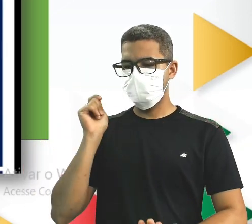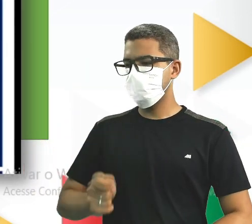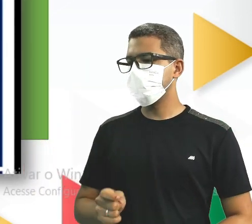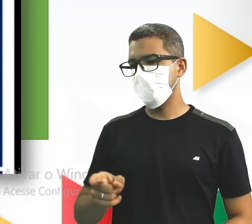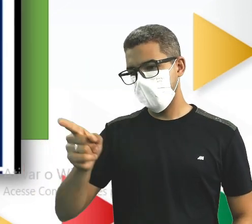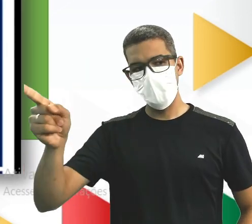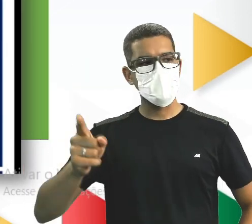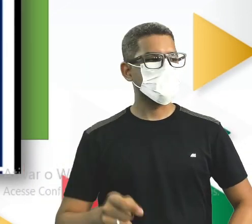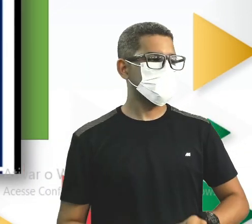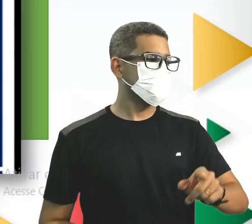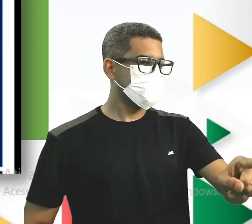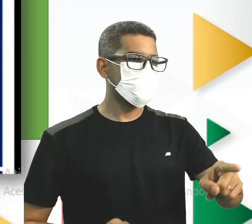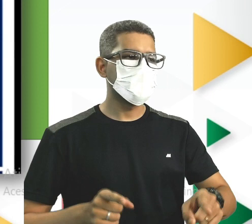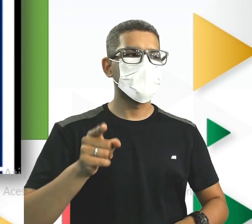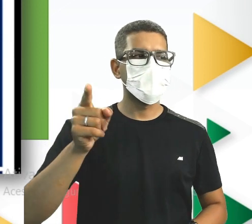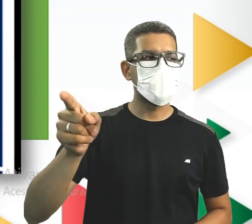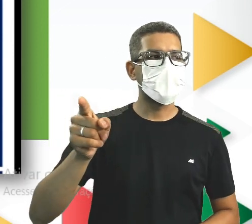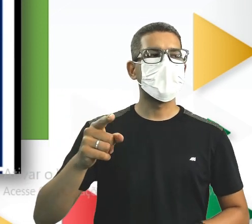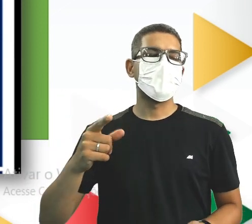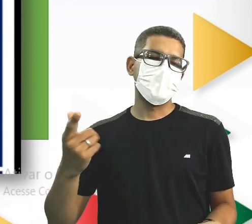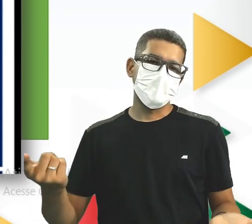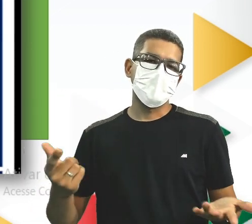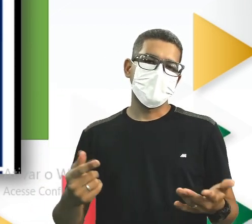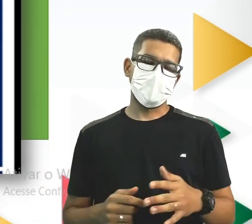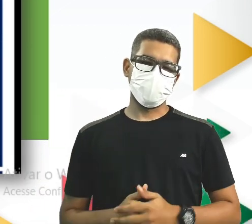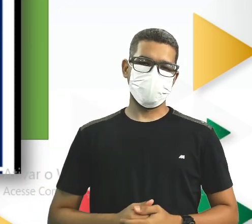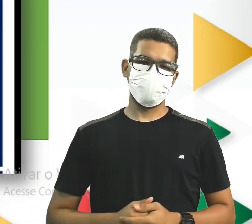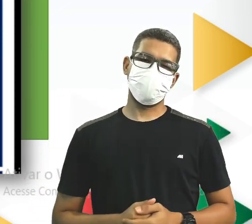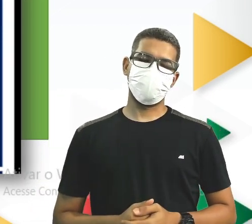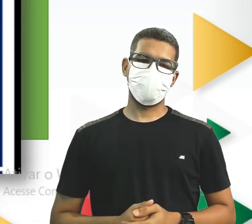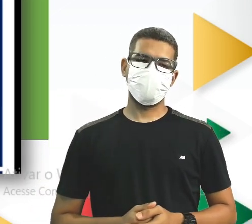no legislativo e no executivo,